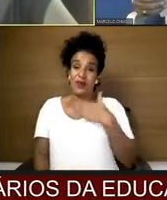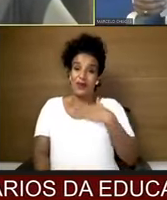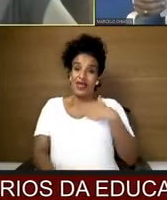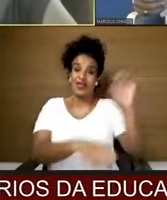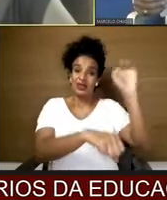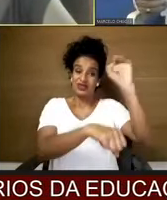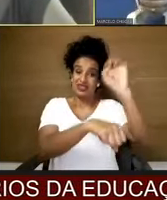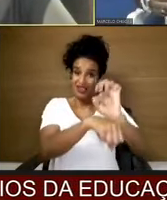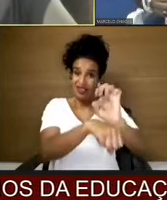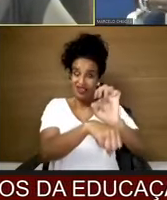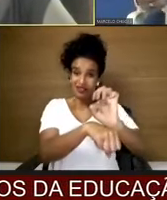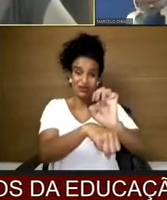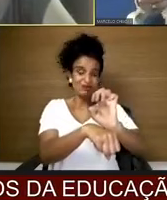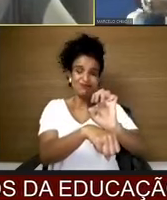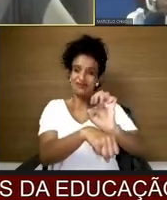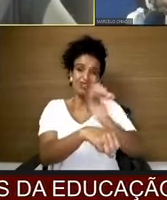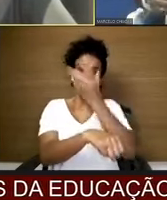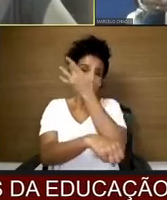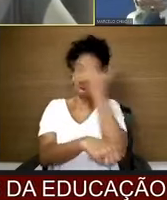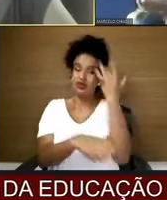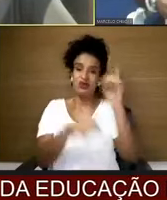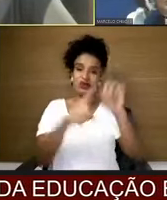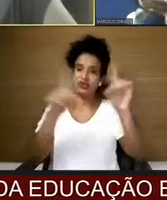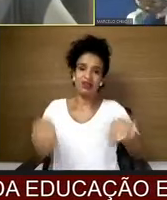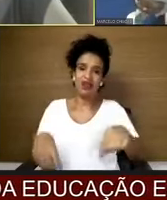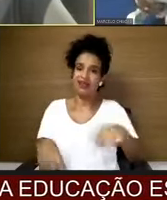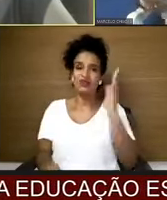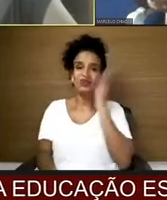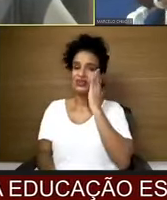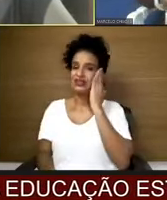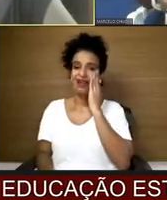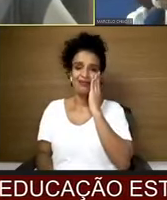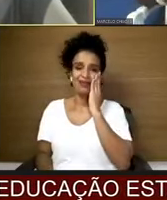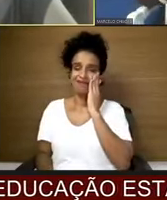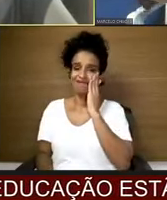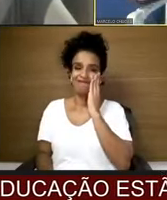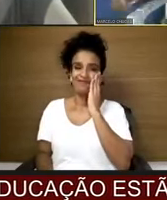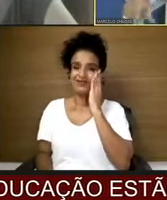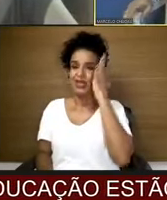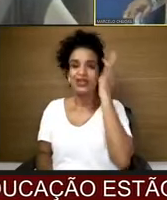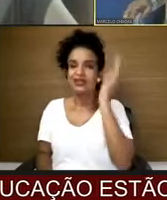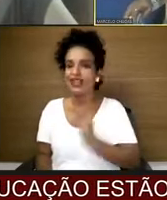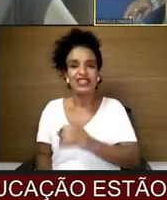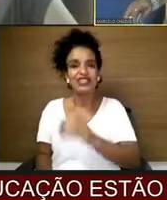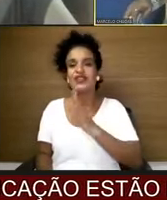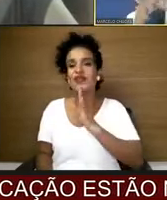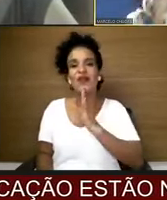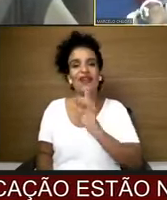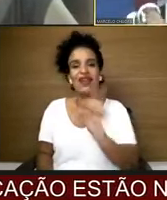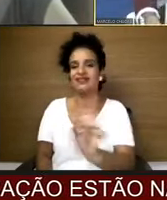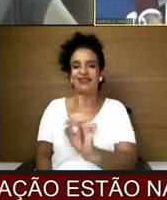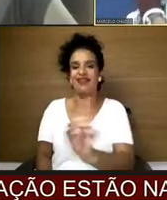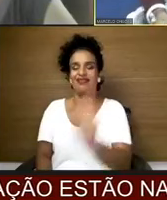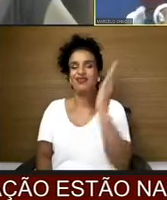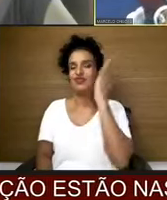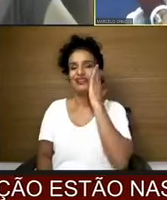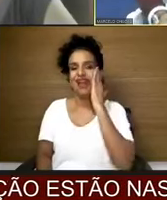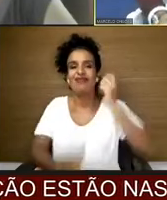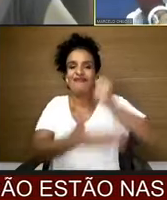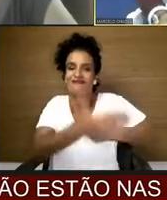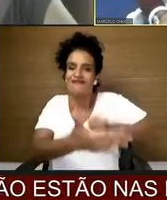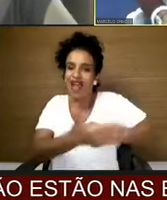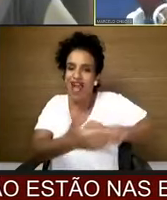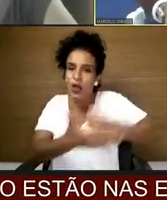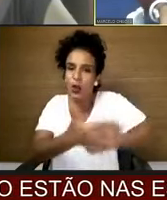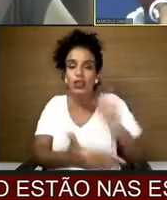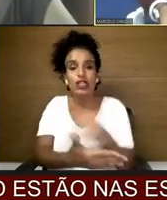funcionários ainda têm consciência de toda essa luta que a gente trava, infelizmente. Da dessa luta que a gente trava no cotidiano. E isso